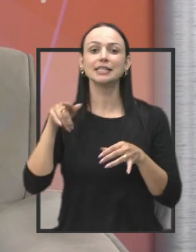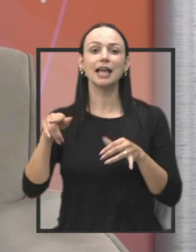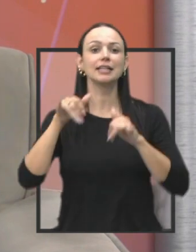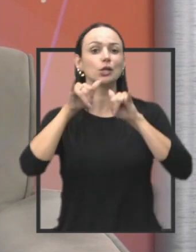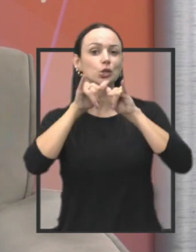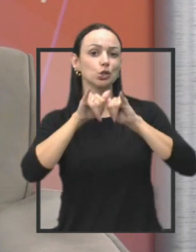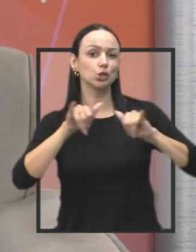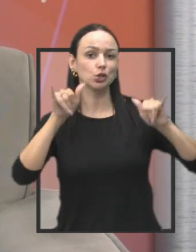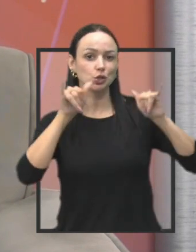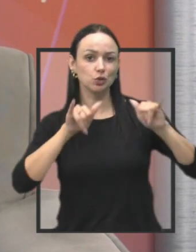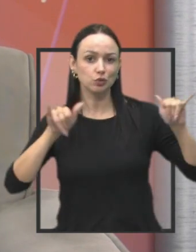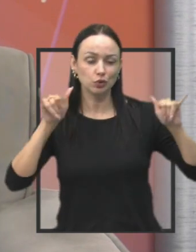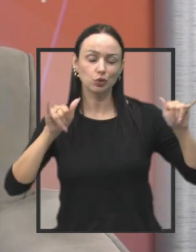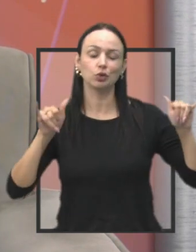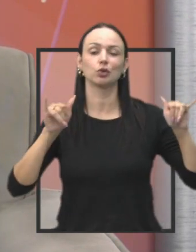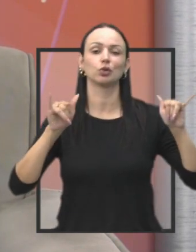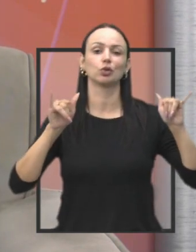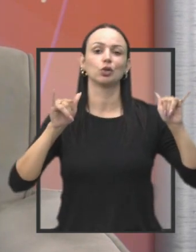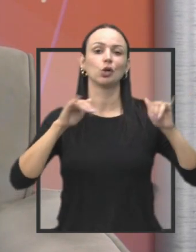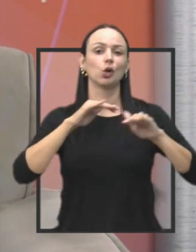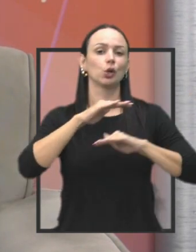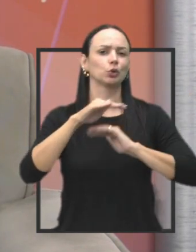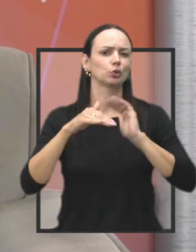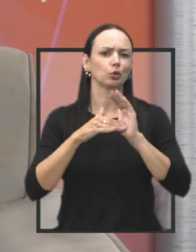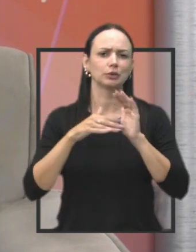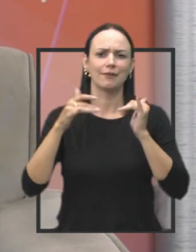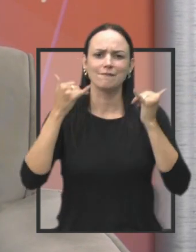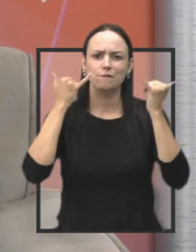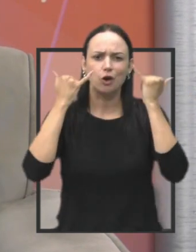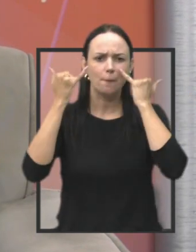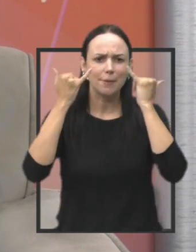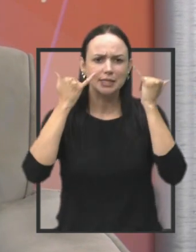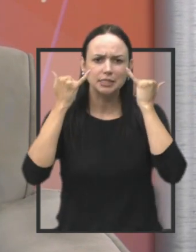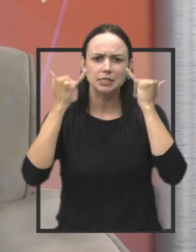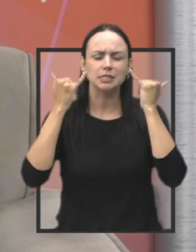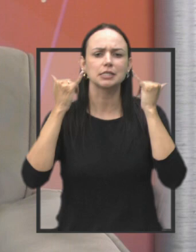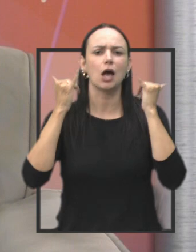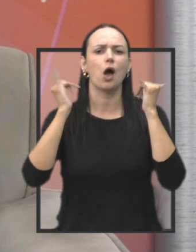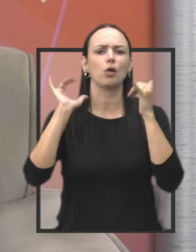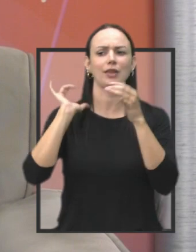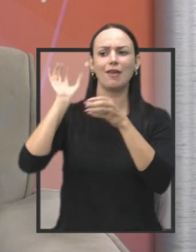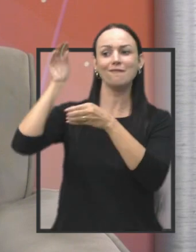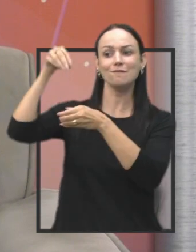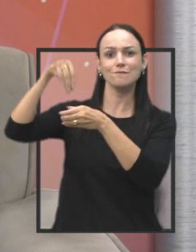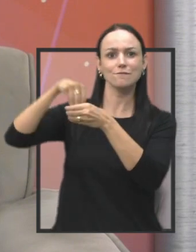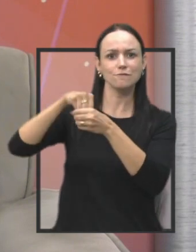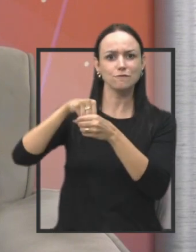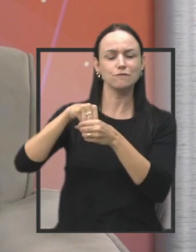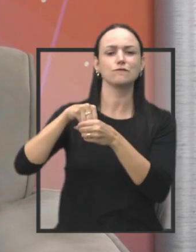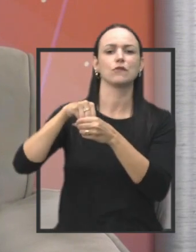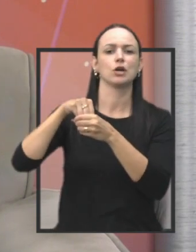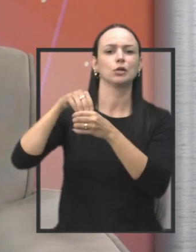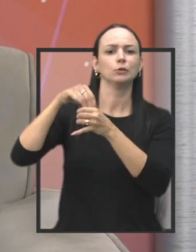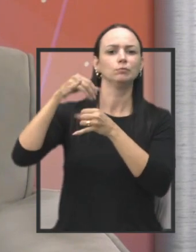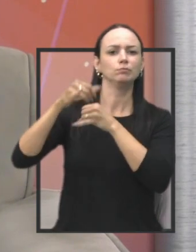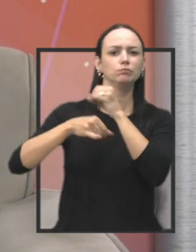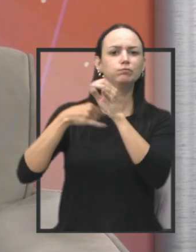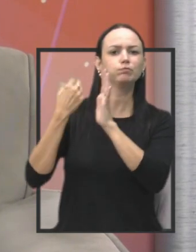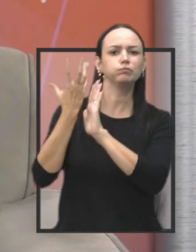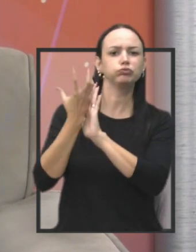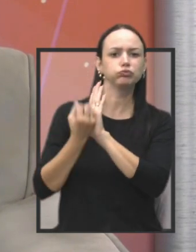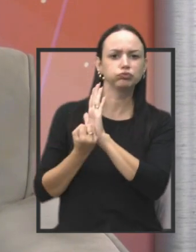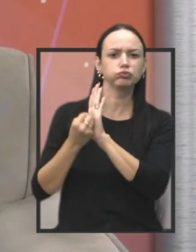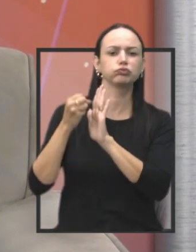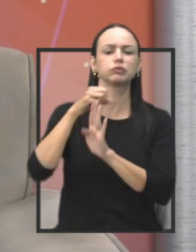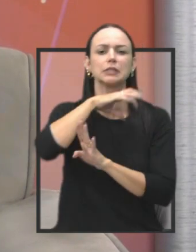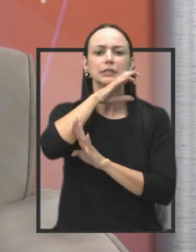divulgou que todas as informações que constavam na base de dados da Receita estavam disponibilizadas a partir